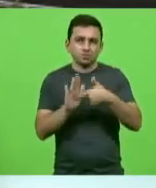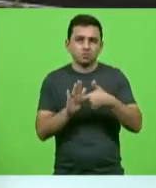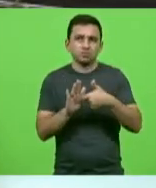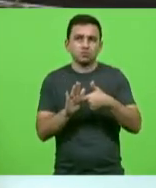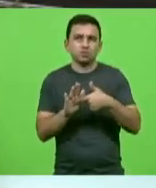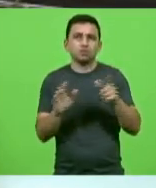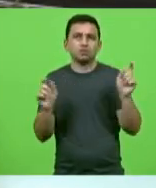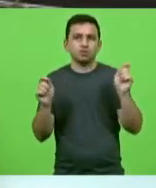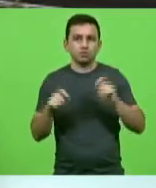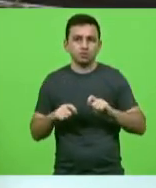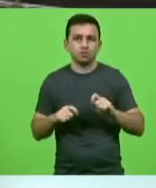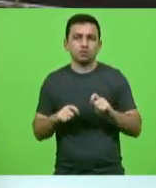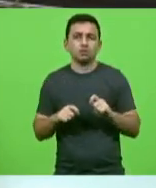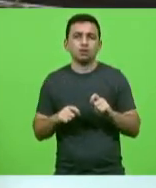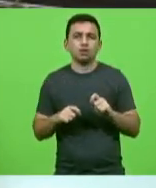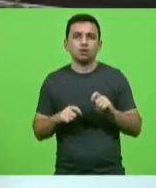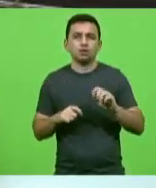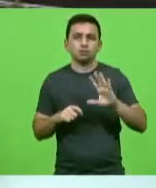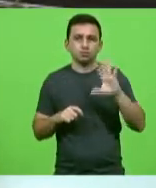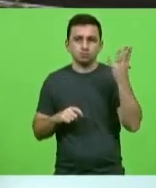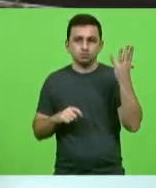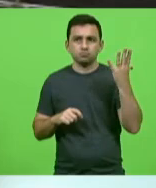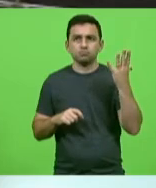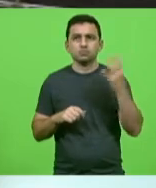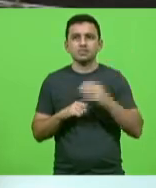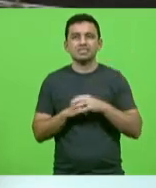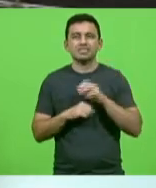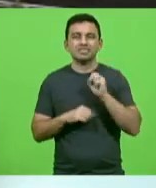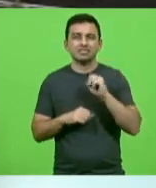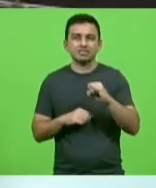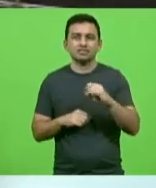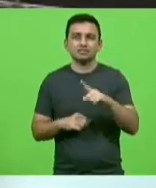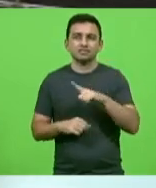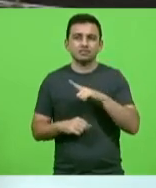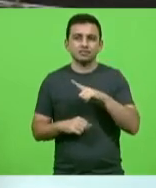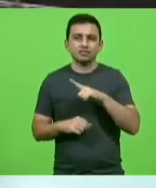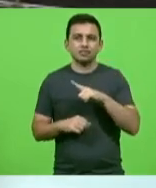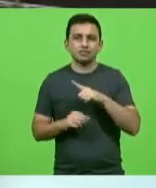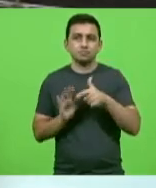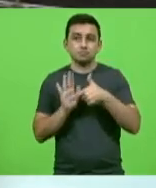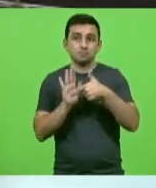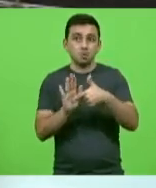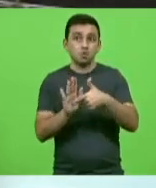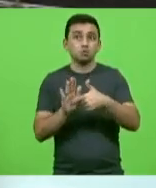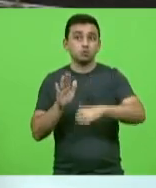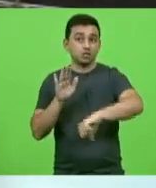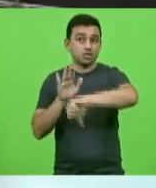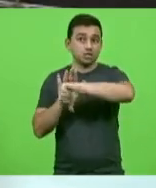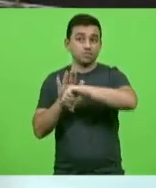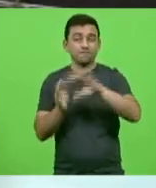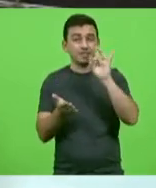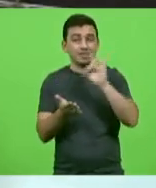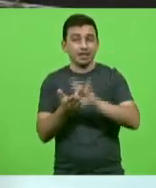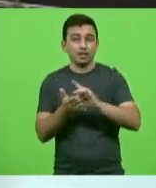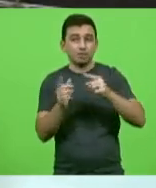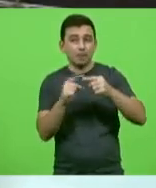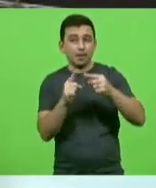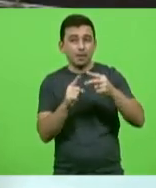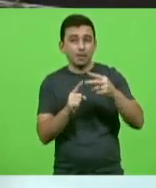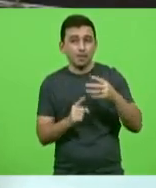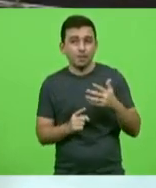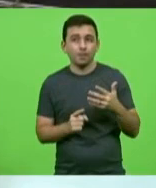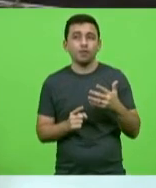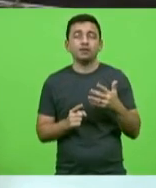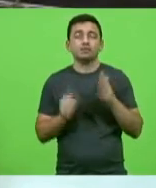será ata dar causa à uma ação penal quando tiver a exposição do fato criminoso com todas as circunstâncias